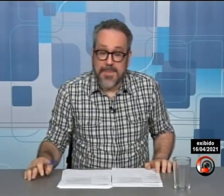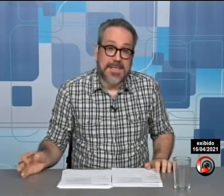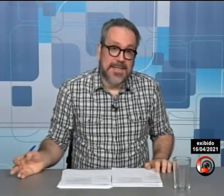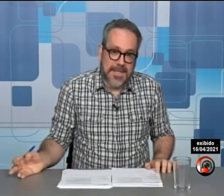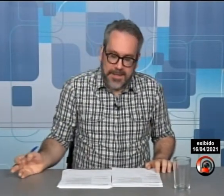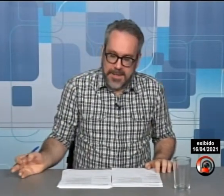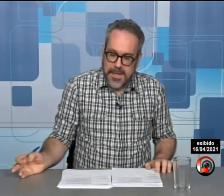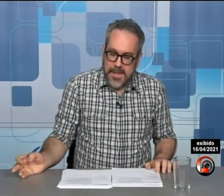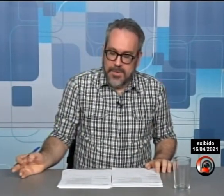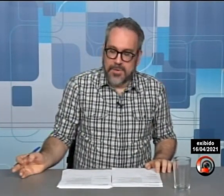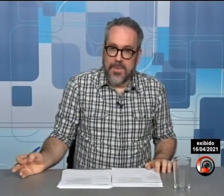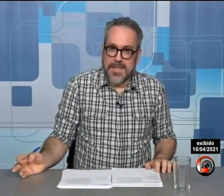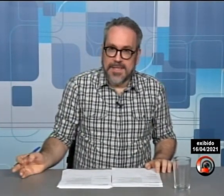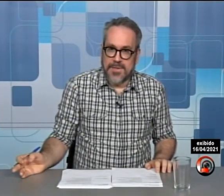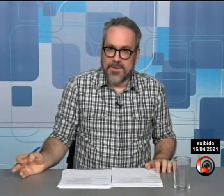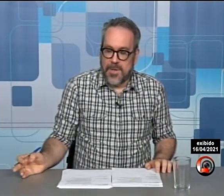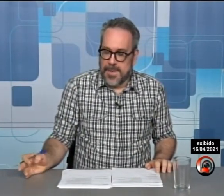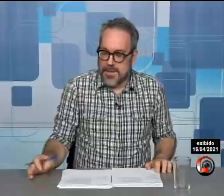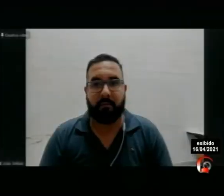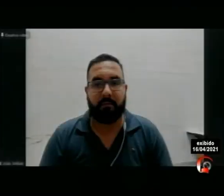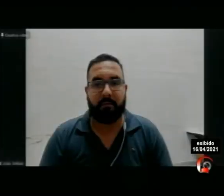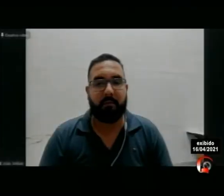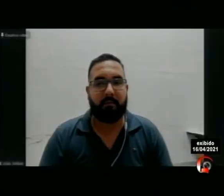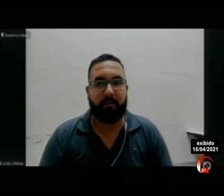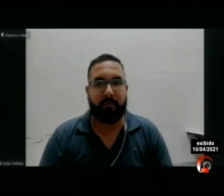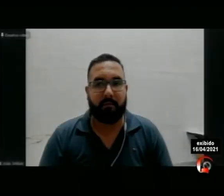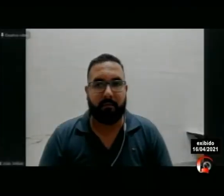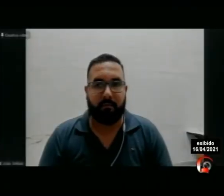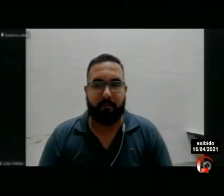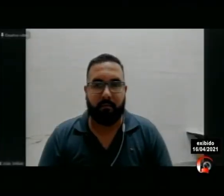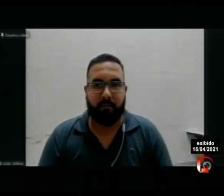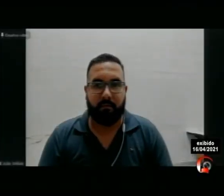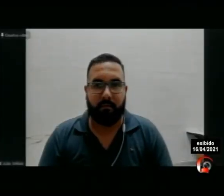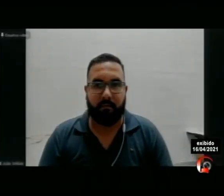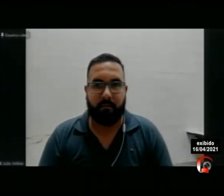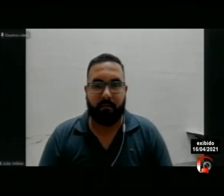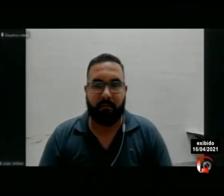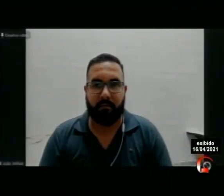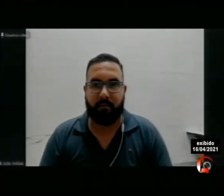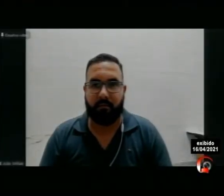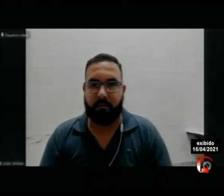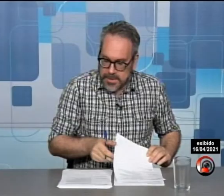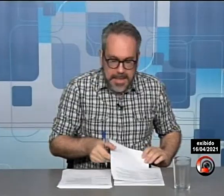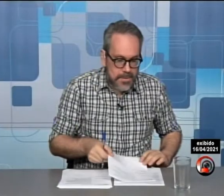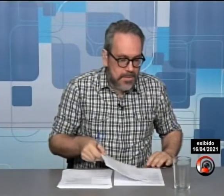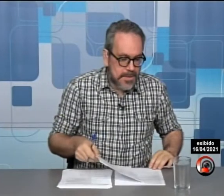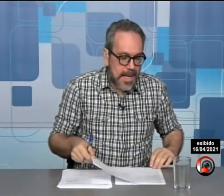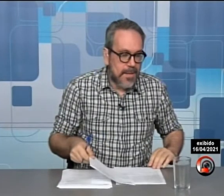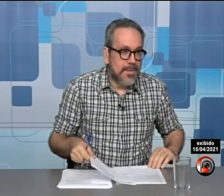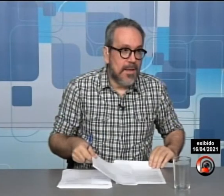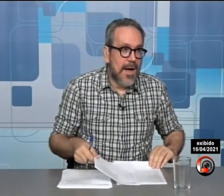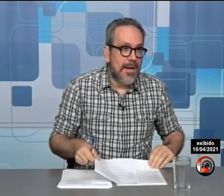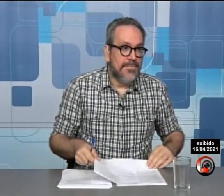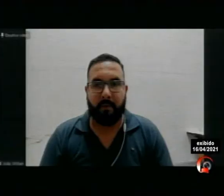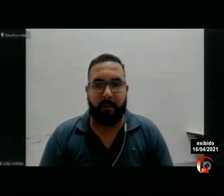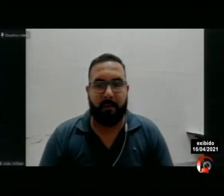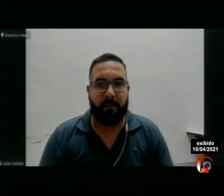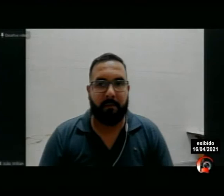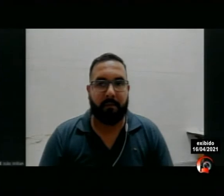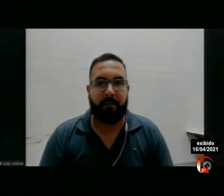gente é o representante dos comerciantes do Shopping Azul, o João William Nascimento Ferreira. João, tá me escutando? Tá no